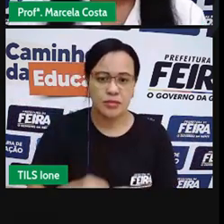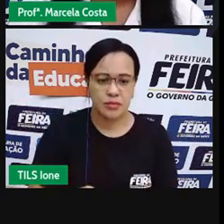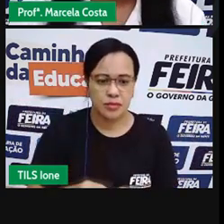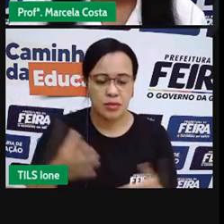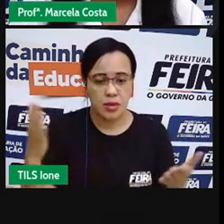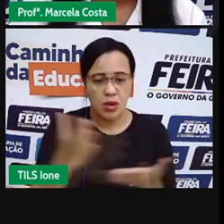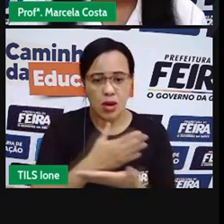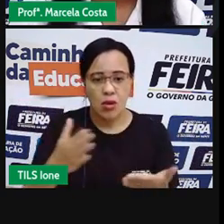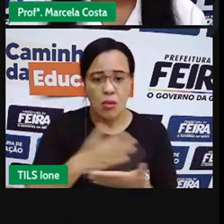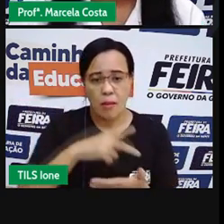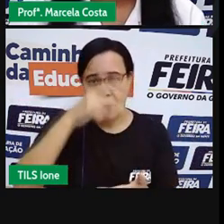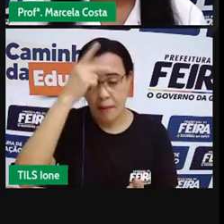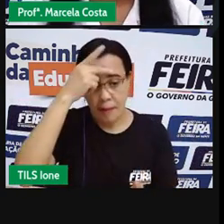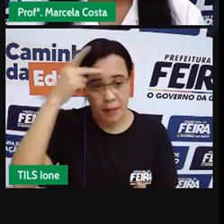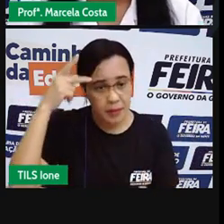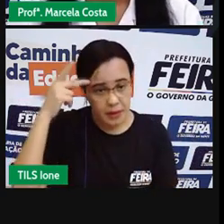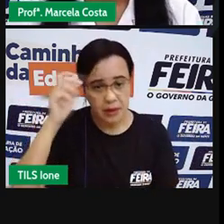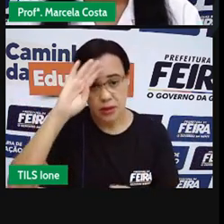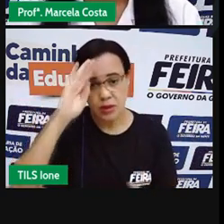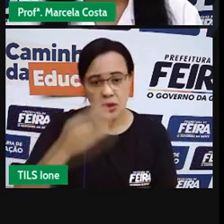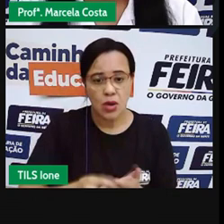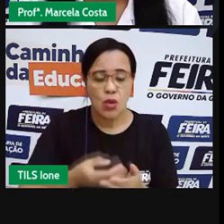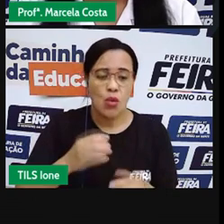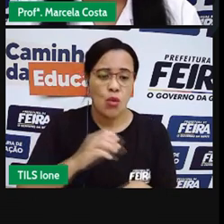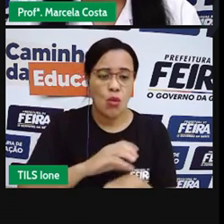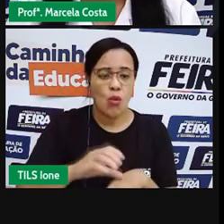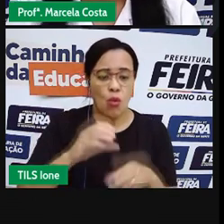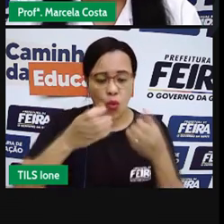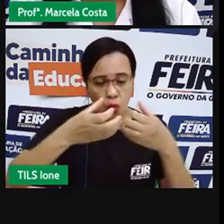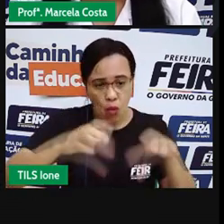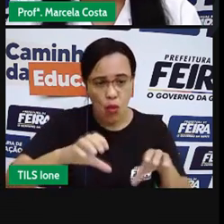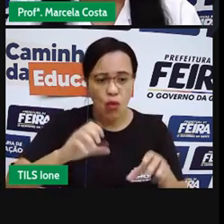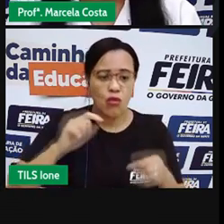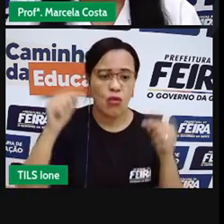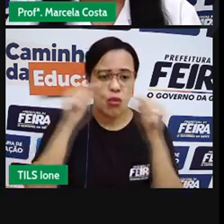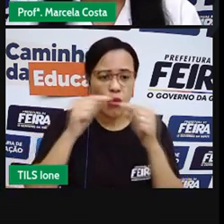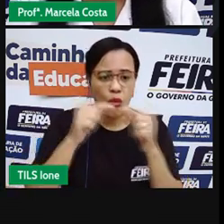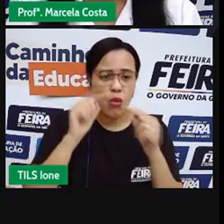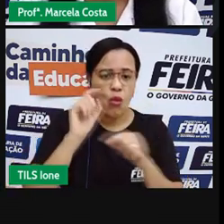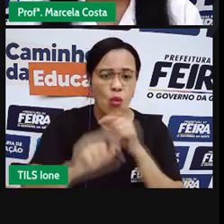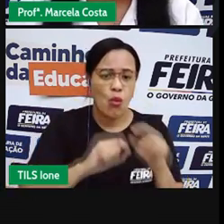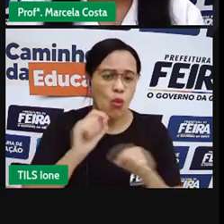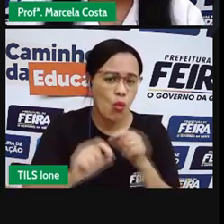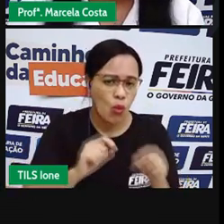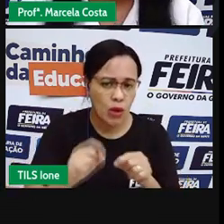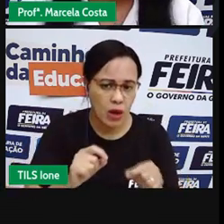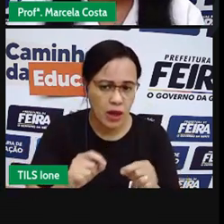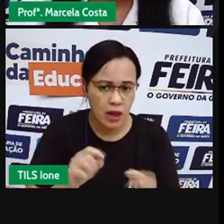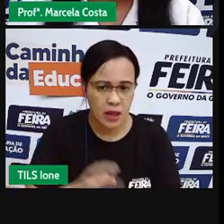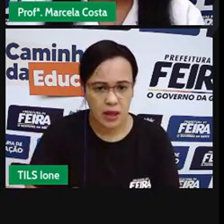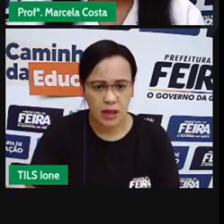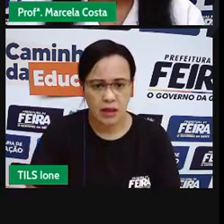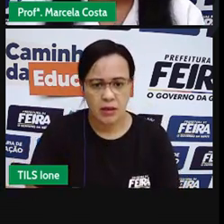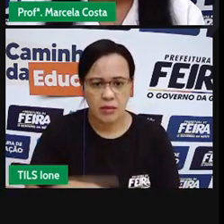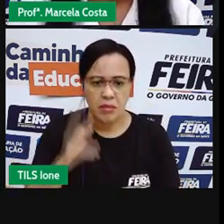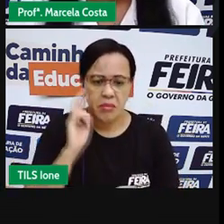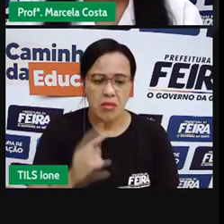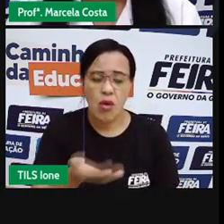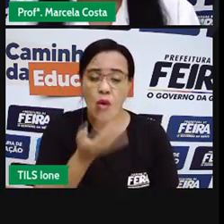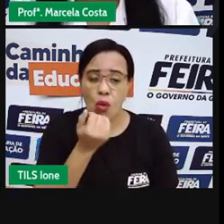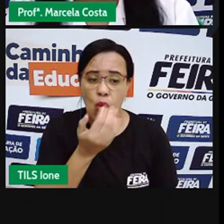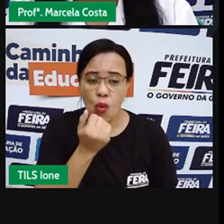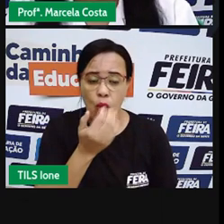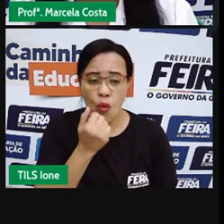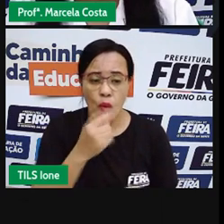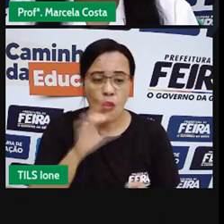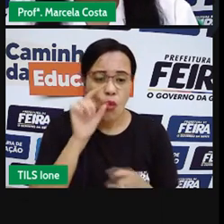Algumas pessoas acreditam que a cor da casca de ovo tem a ver com a alimentação que a galinha consome. Mas será